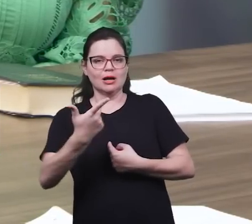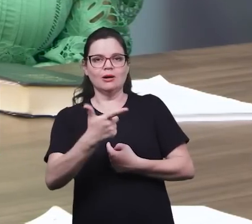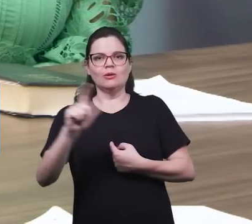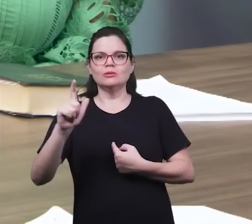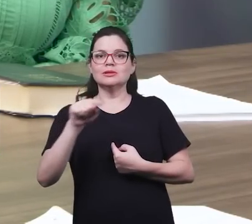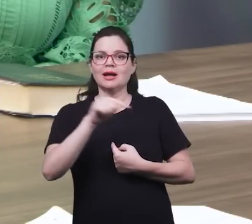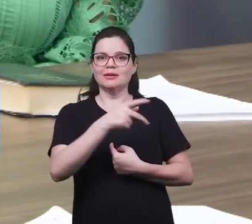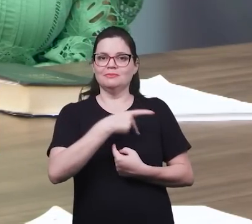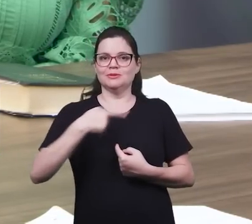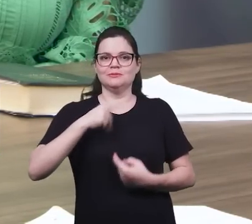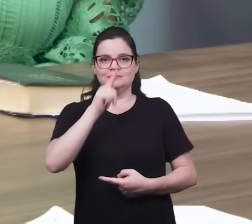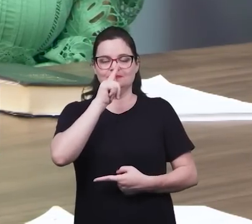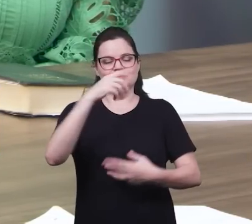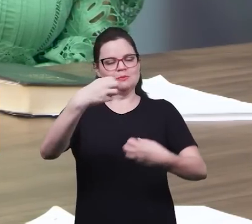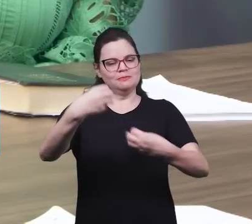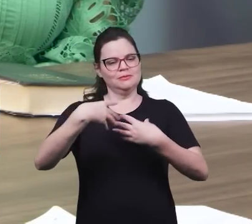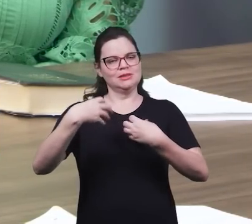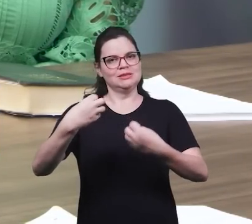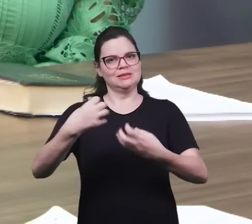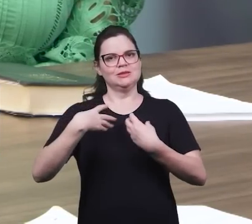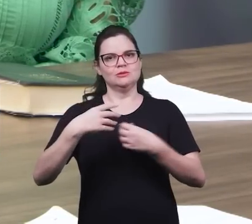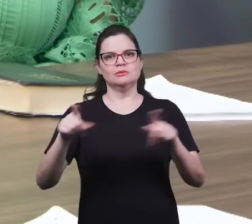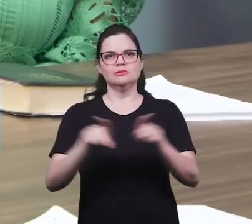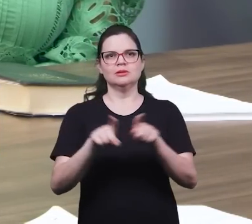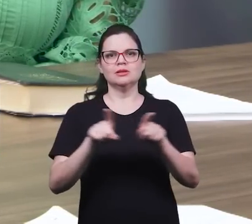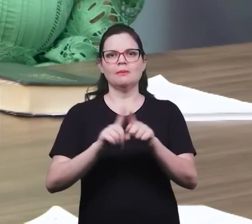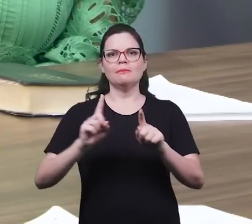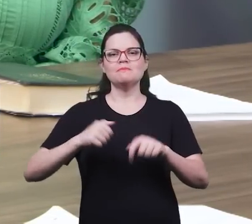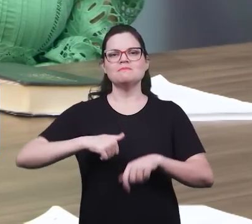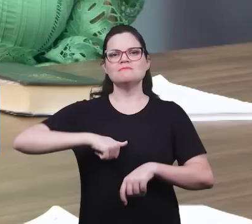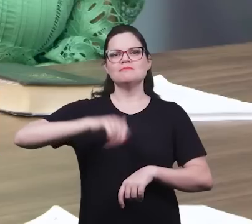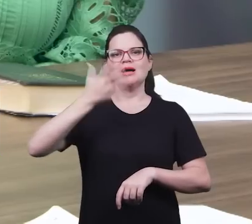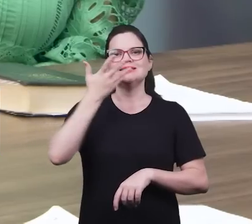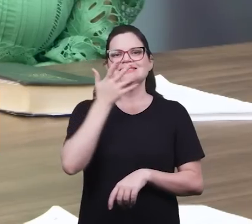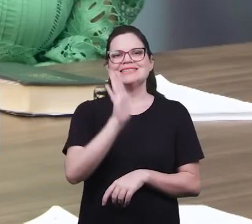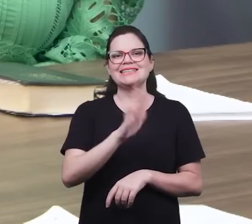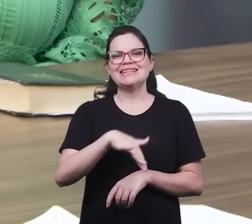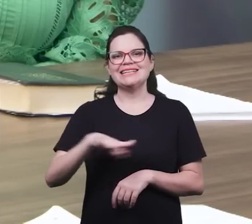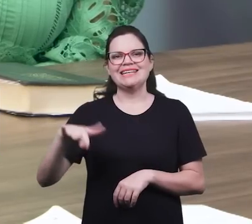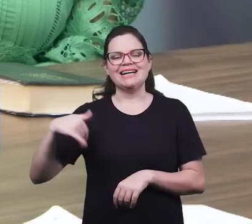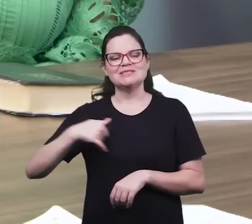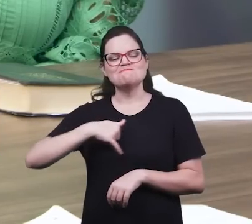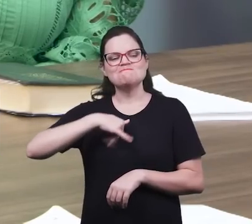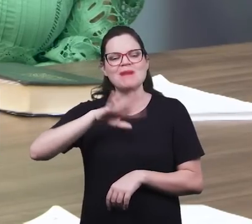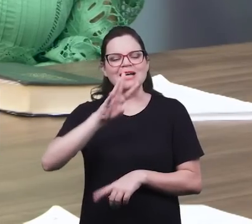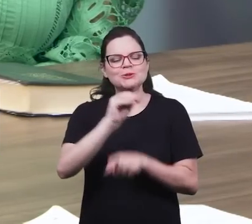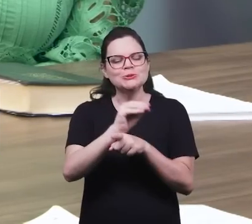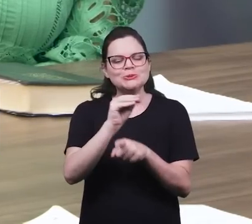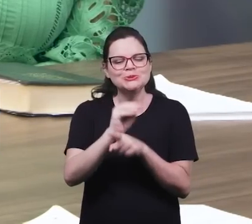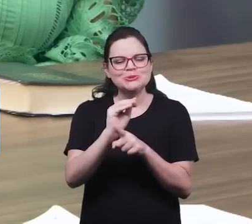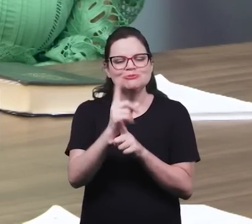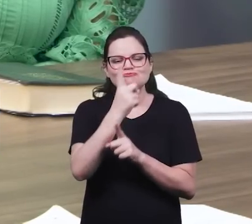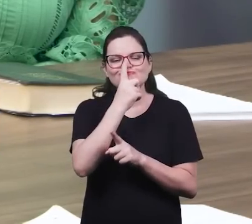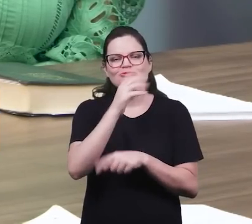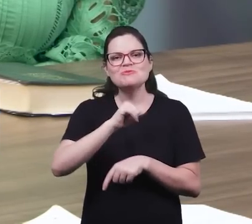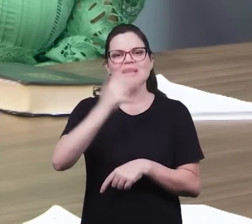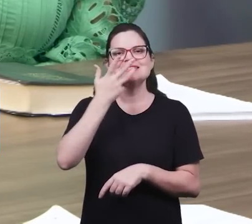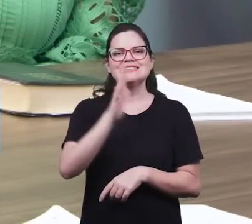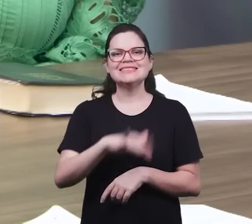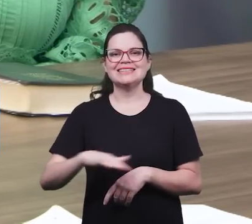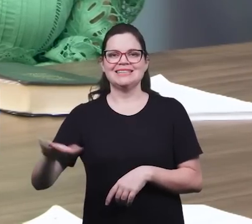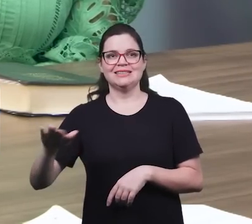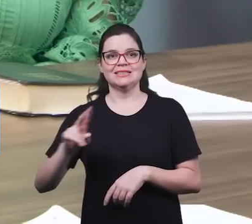Gilson, além de ser um grande mestre, era muito próximo das crianças, muito amável com as crianças. Então sempre tinha